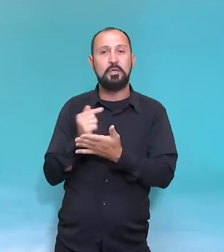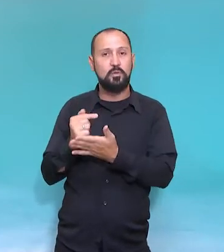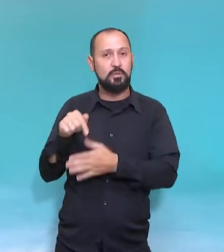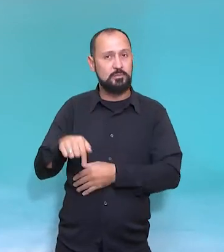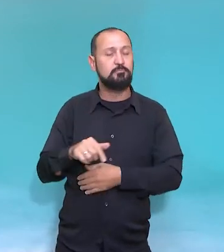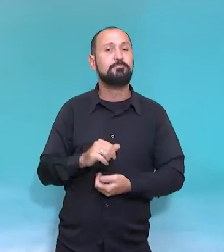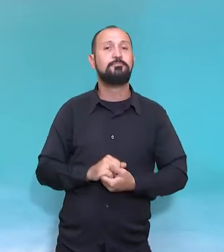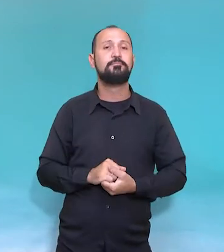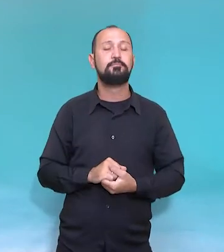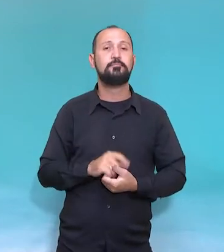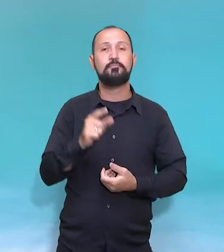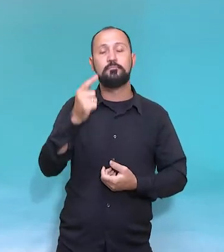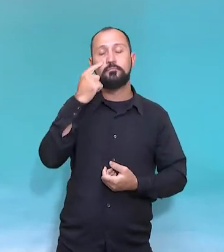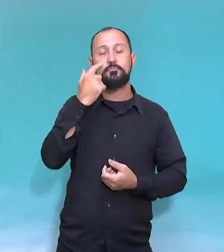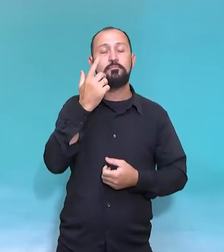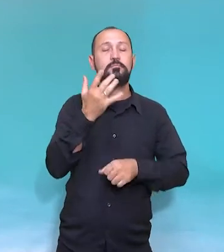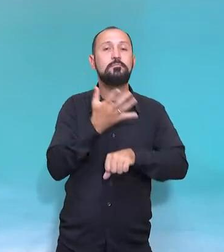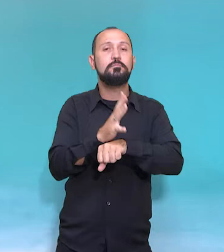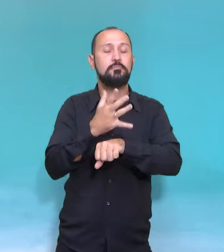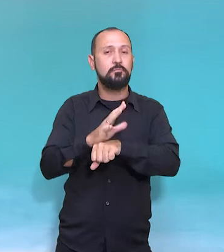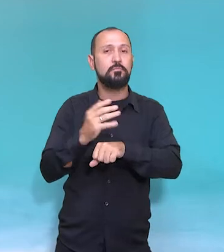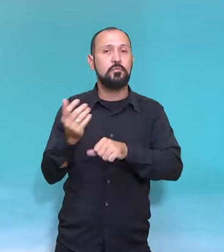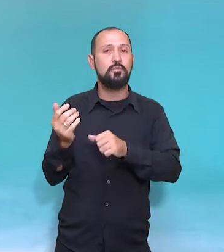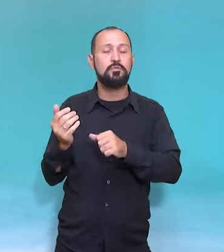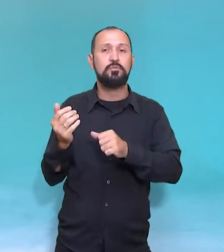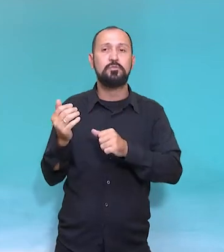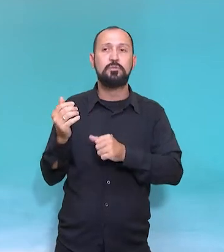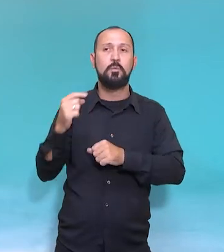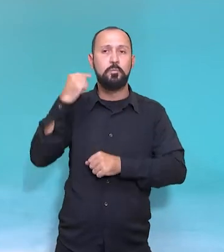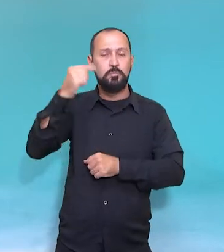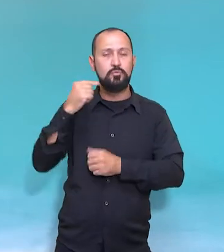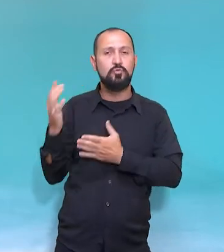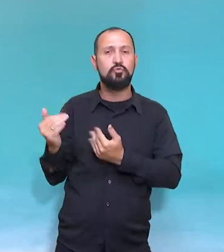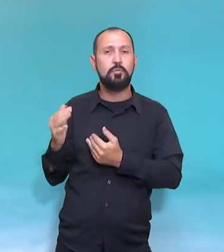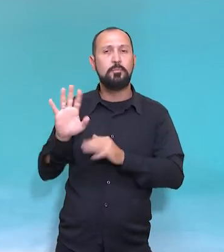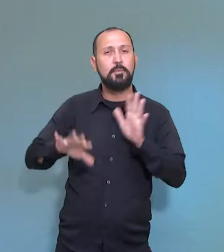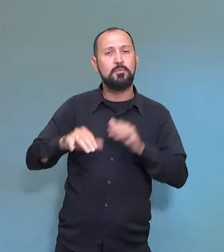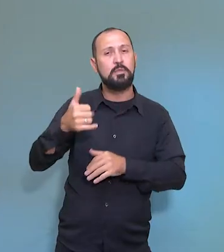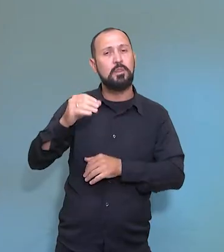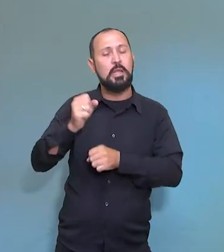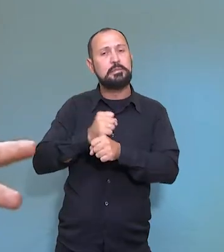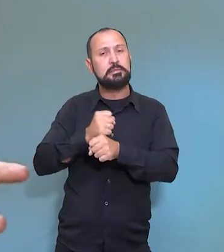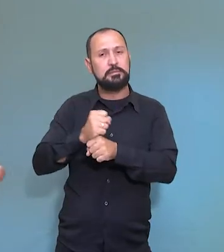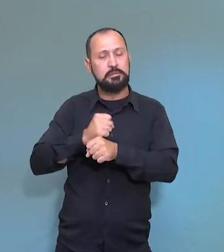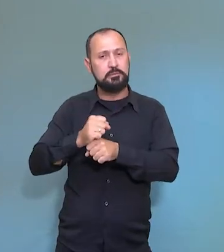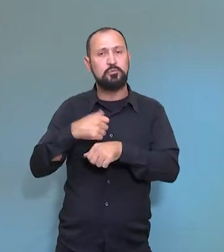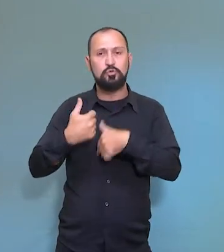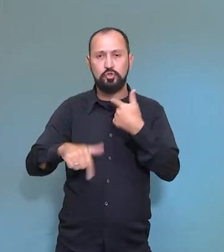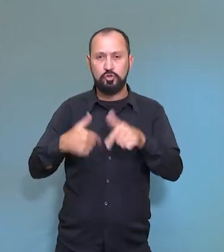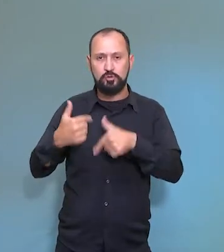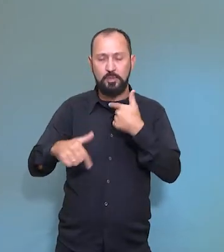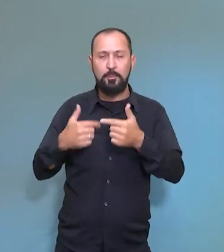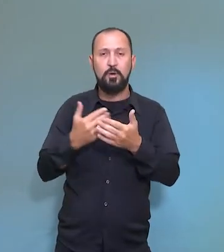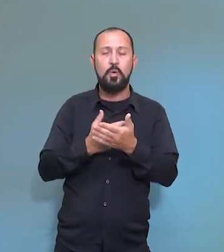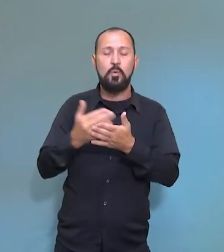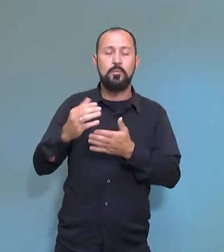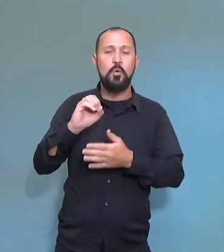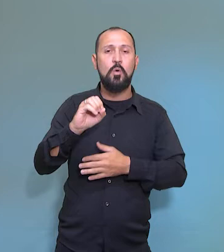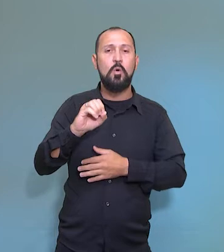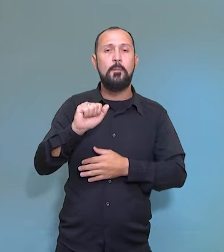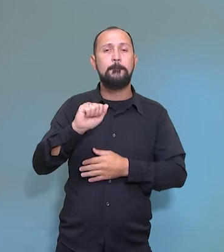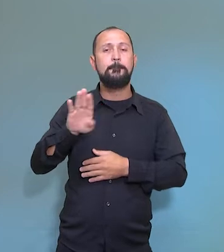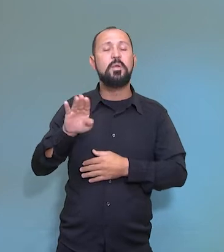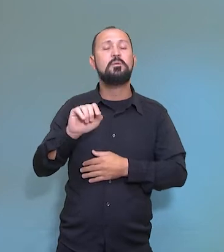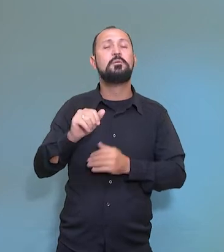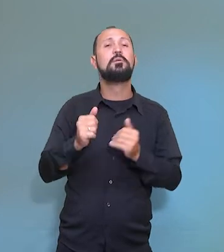É muita coisa, né? E você, na sua prática, você é um jovem advogado, você está com aproximadamente aí 10 anos de atividade, né? Depois que você pegou